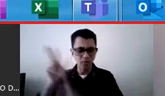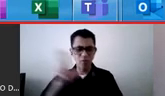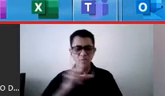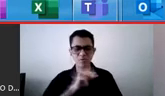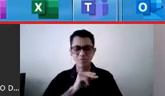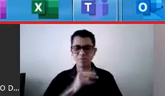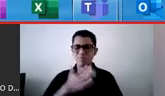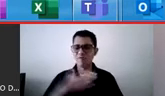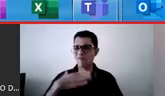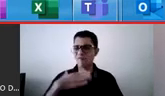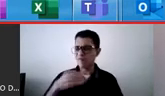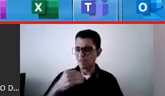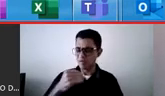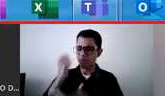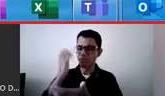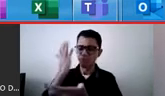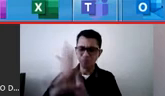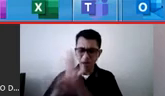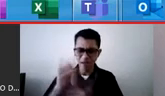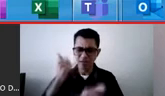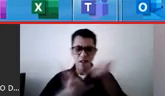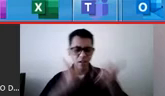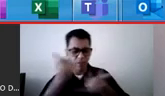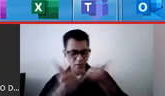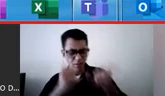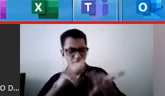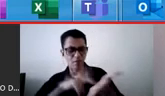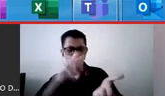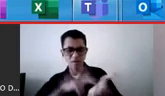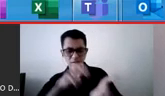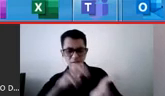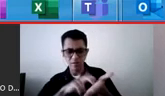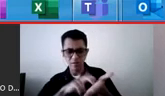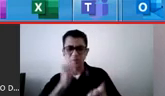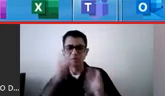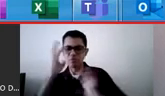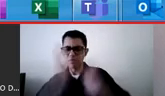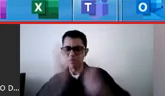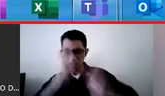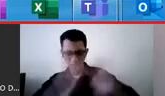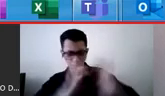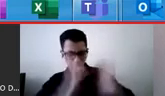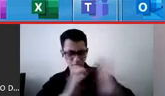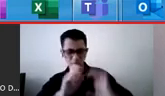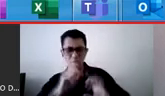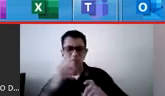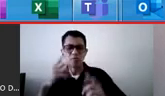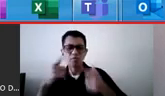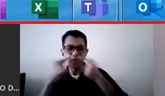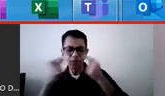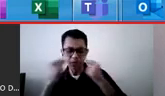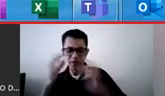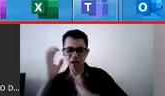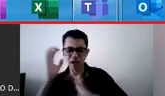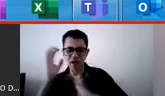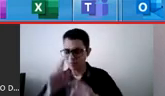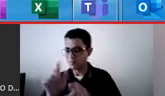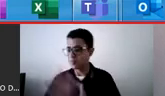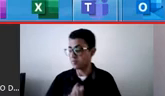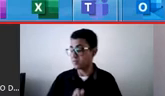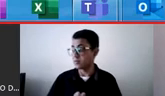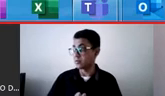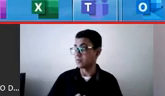meu filho não para de bagunçar aqui dentro de casa, meu filho não para de brigar com o irmão, brigar com o gato, com o cachorro.